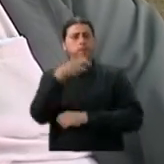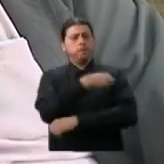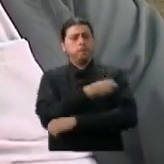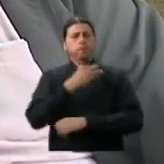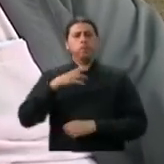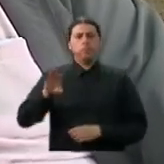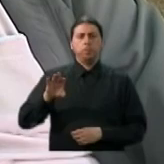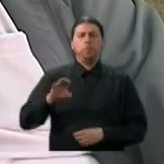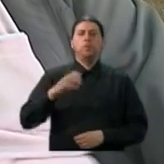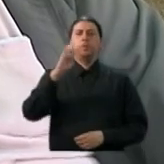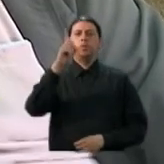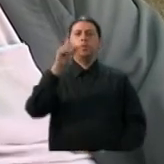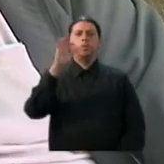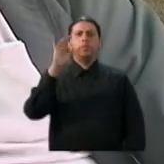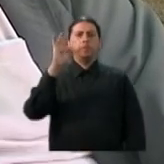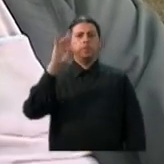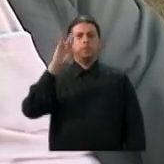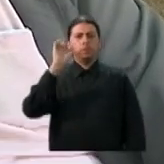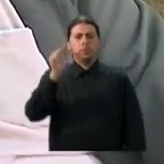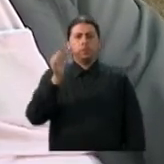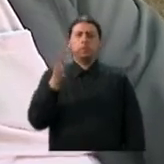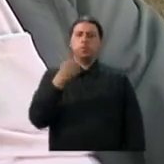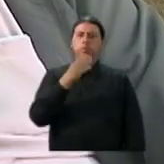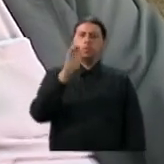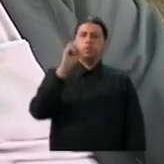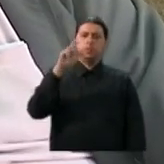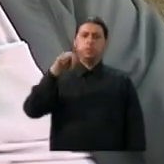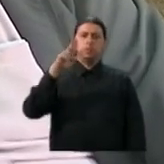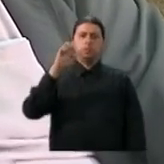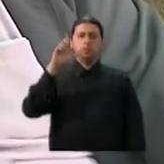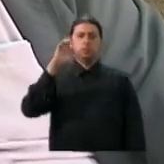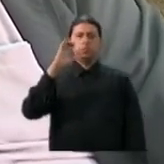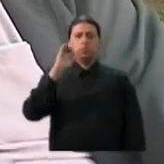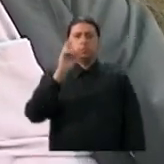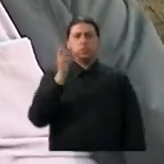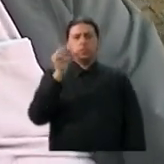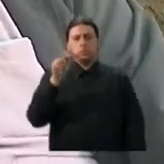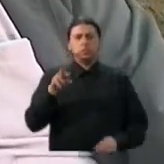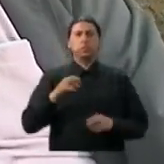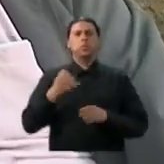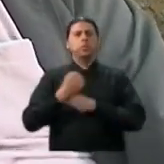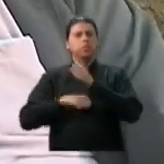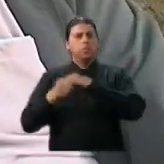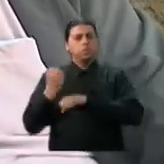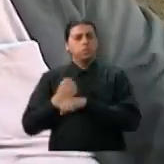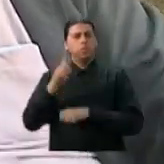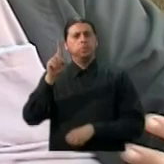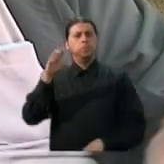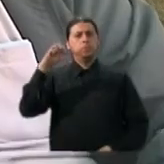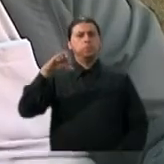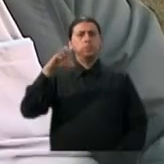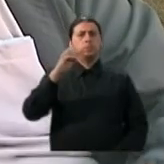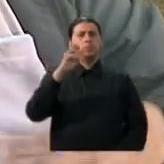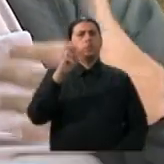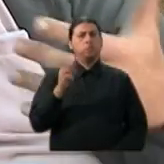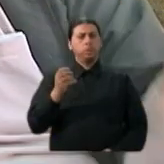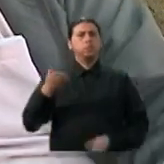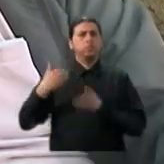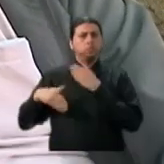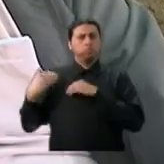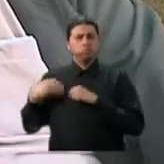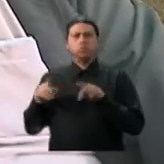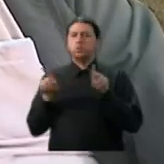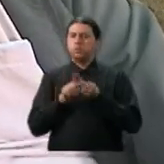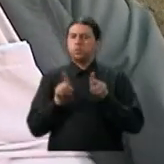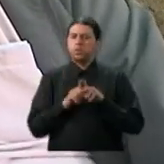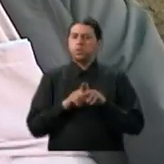tétano e coqueluche lá nos anos 50, depois a vacina da polio, quando surgiu em 1955, o Brasil